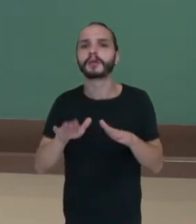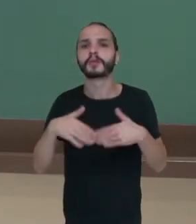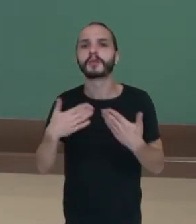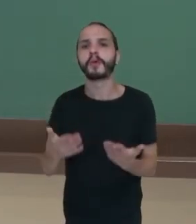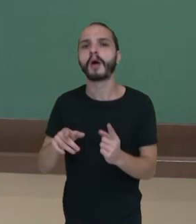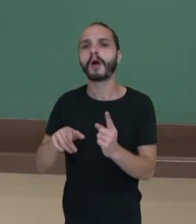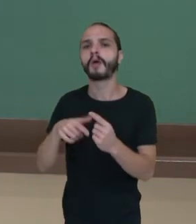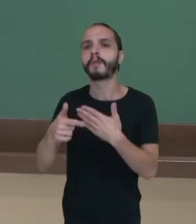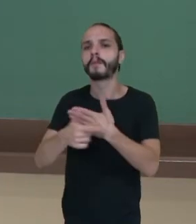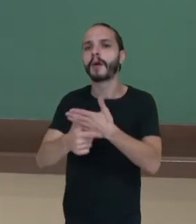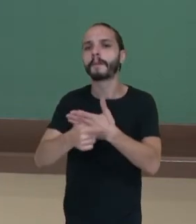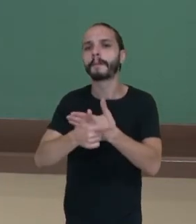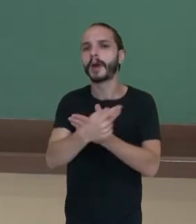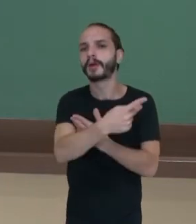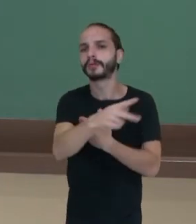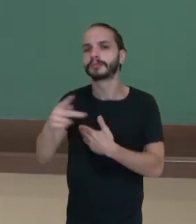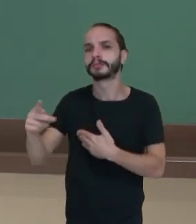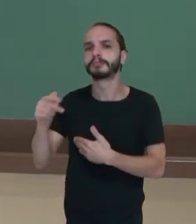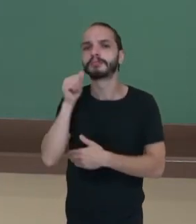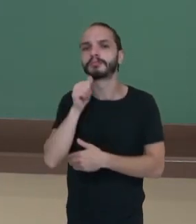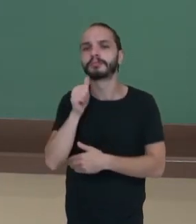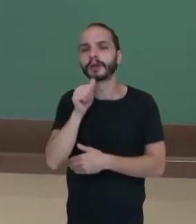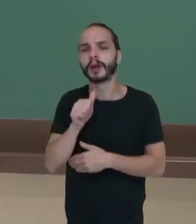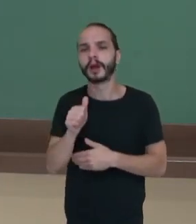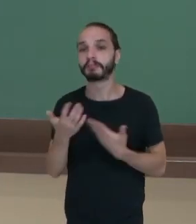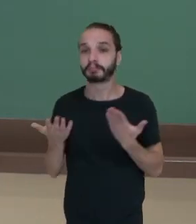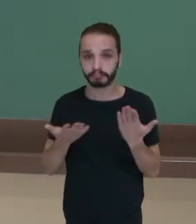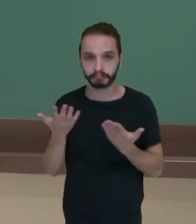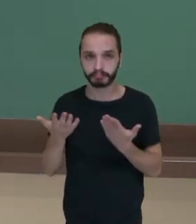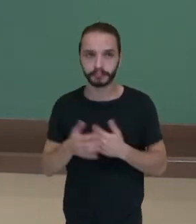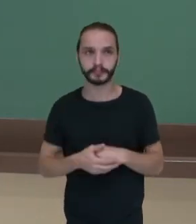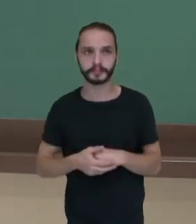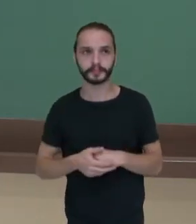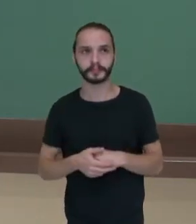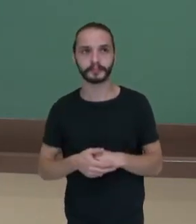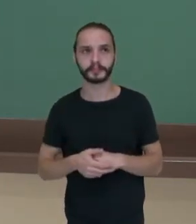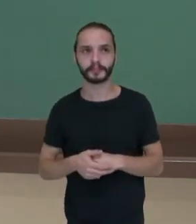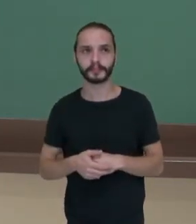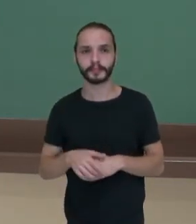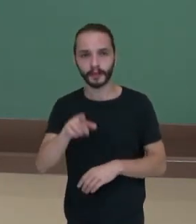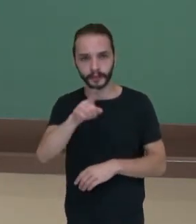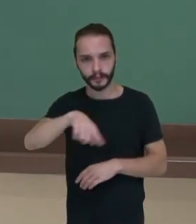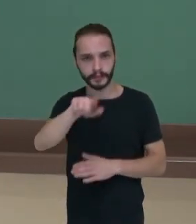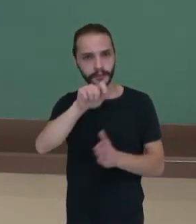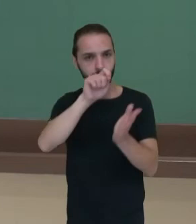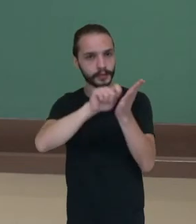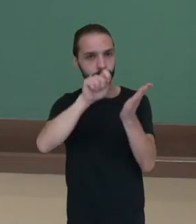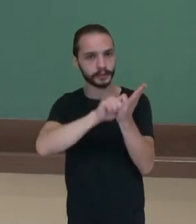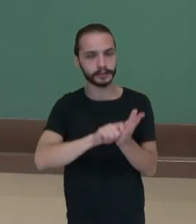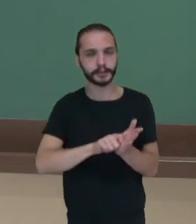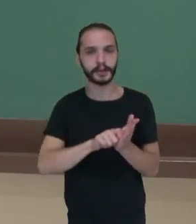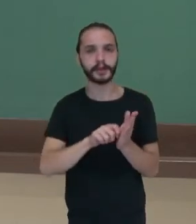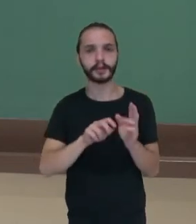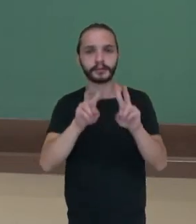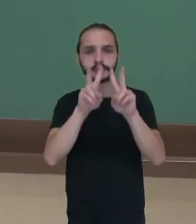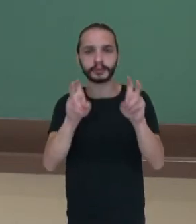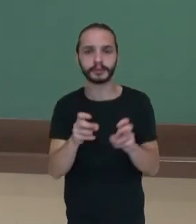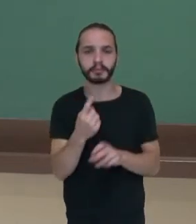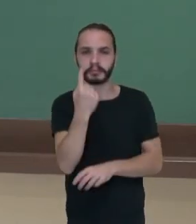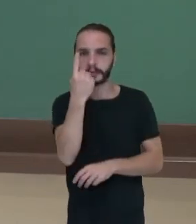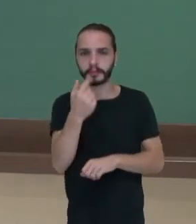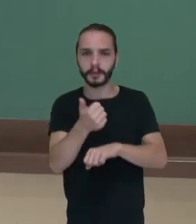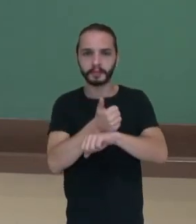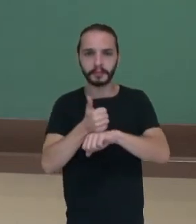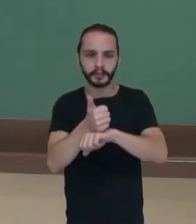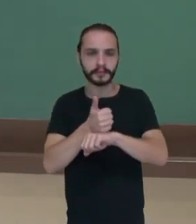funções assumidas pelas mulheres na atualidade? Então vocês vão ali escrever sobre uma profissão que seja do conhecimento de